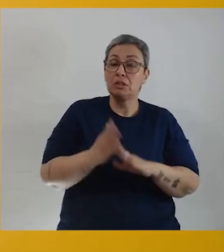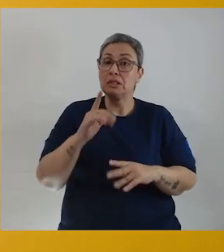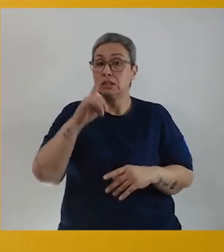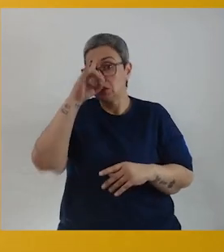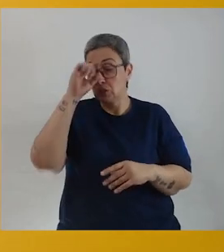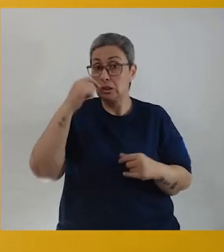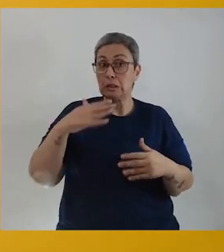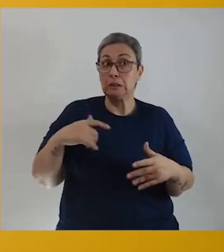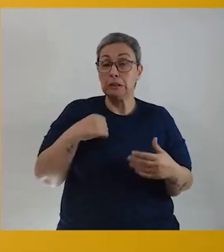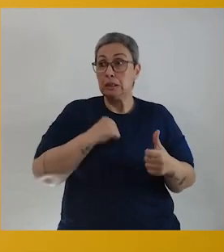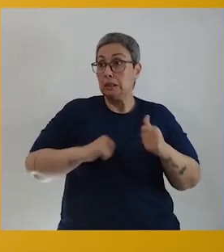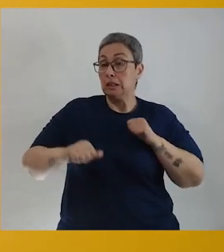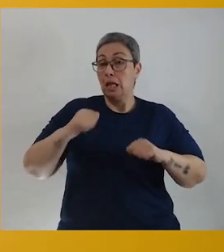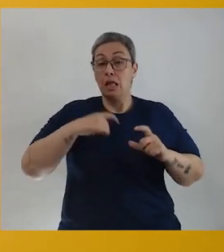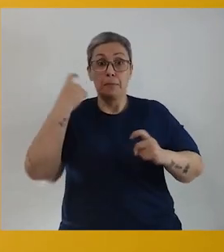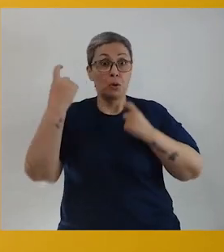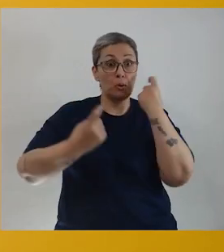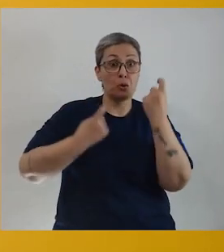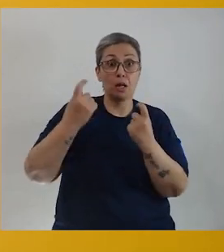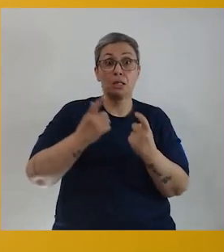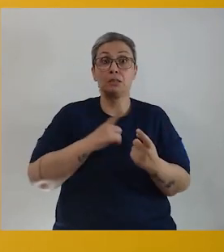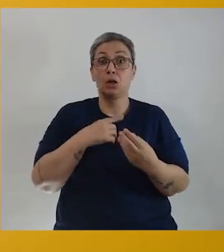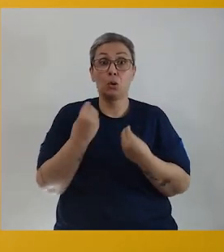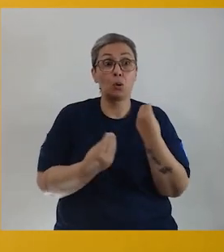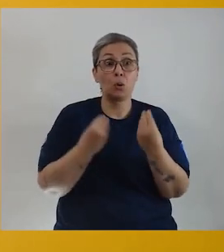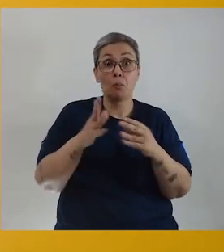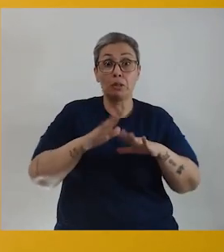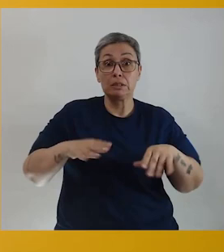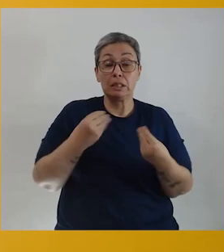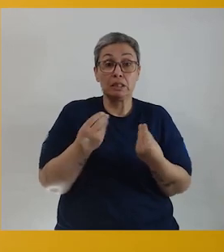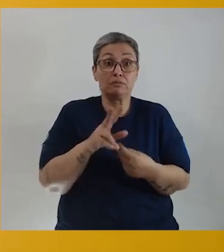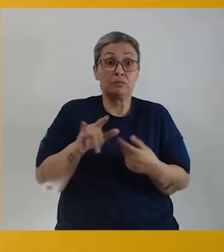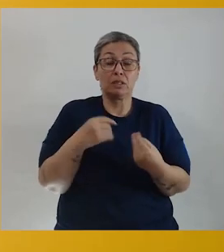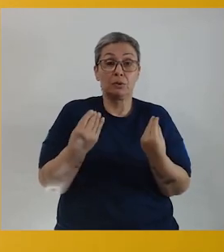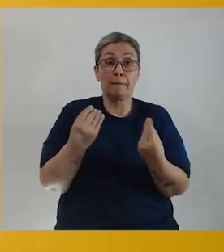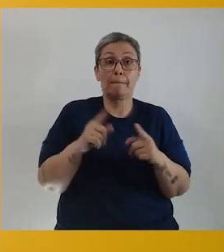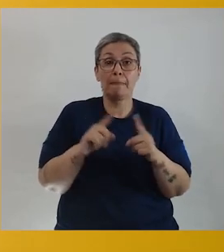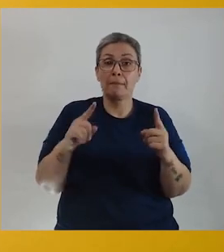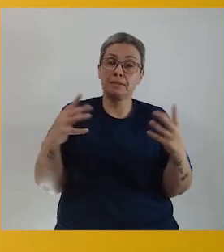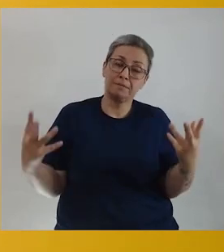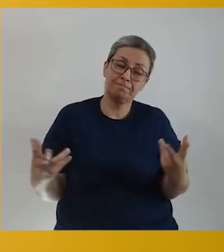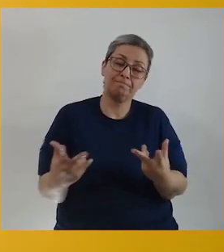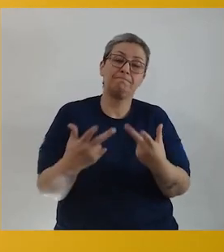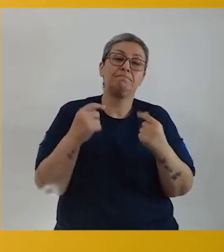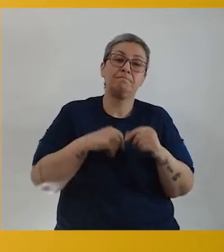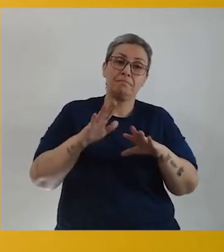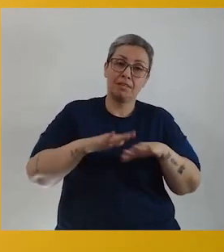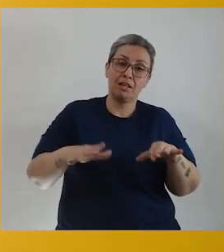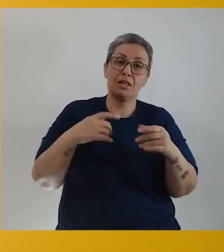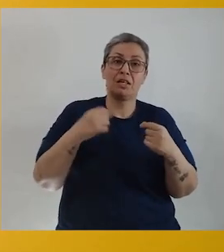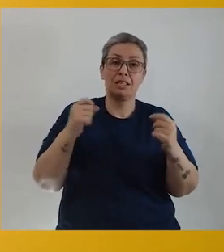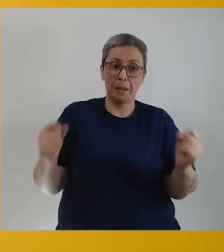de casa ansiosos, preocupados, como estará essa criança? E, maravilhosamente,